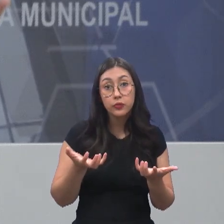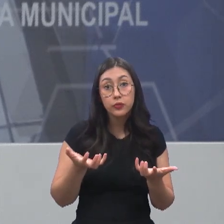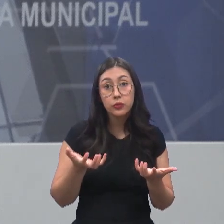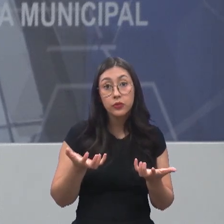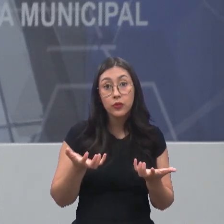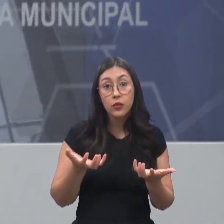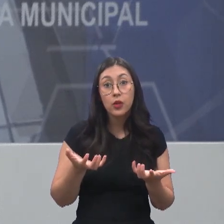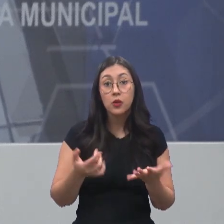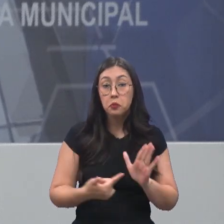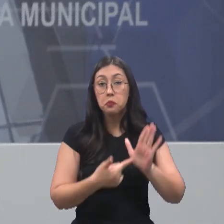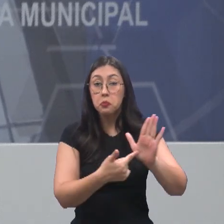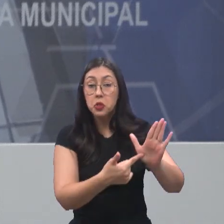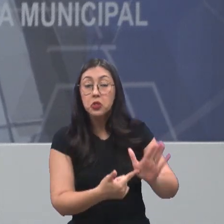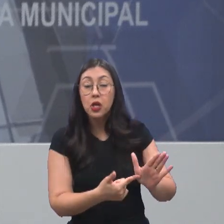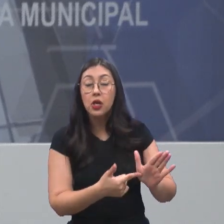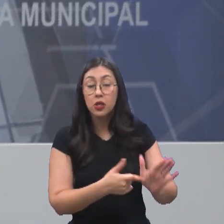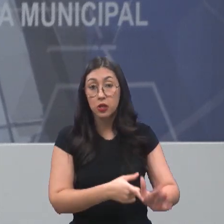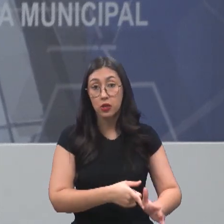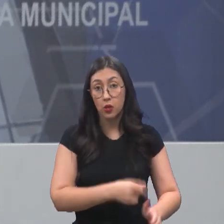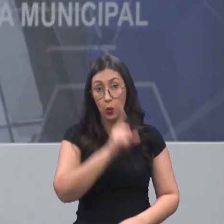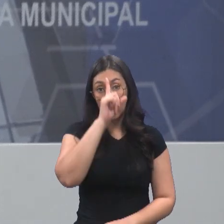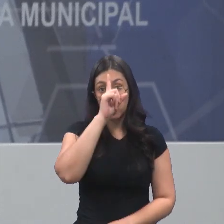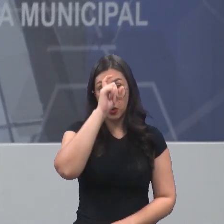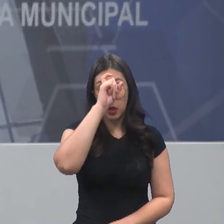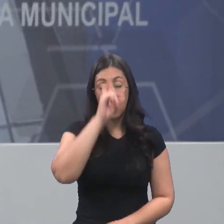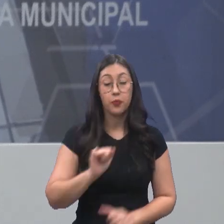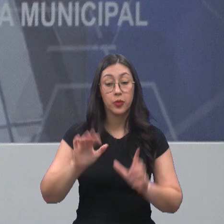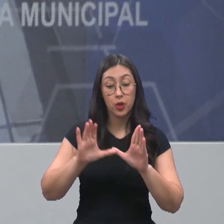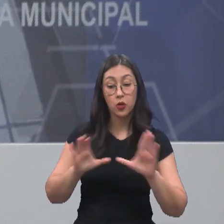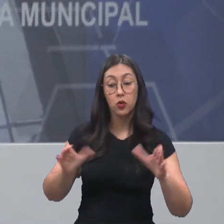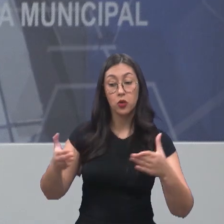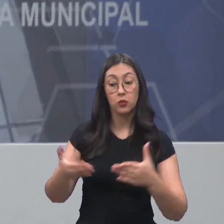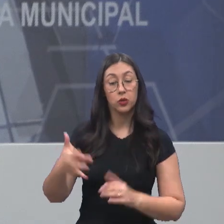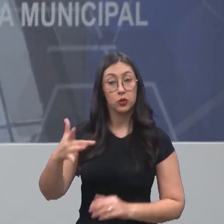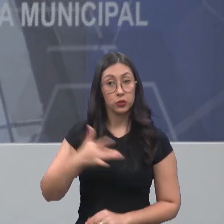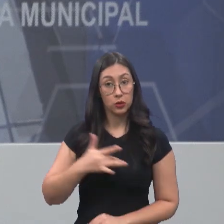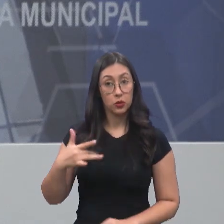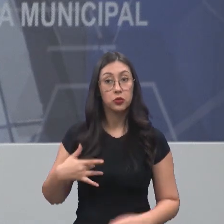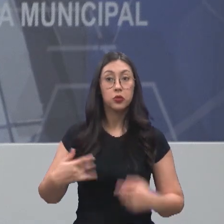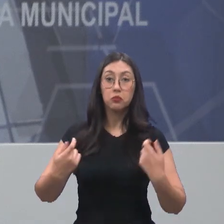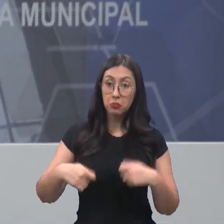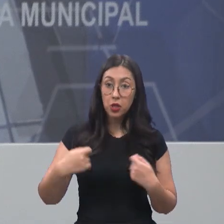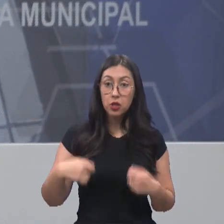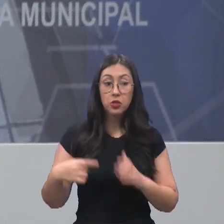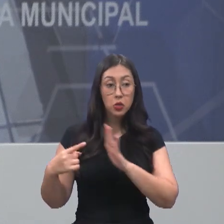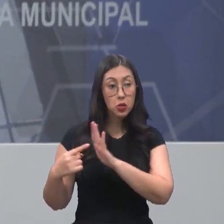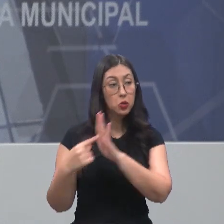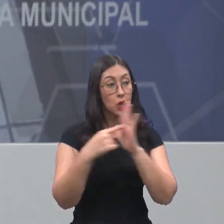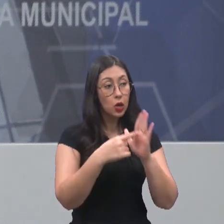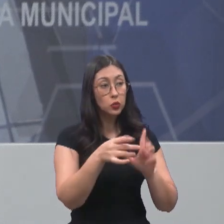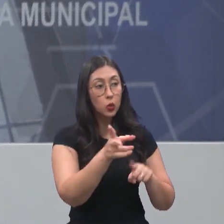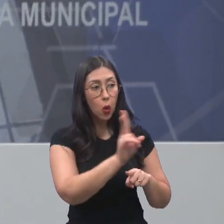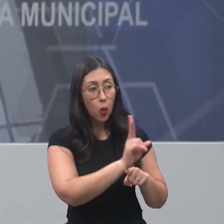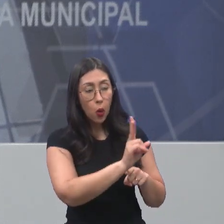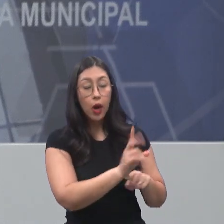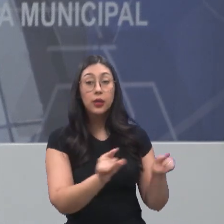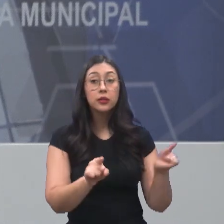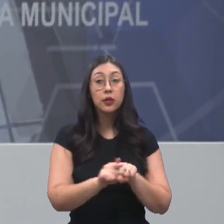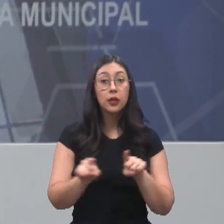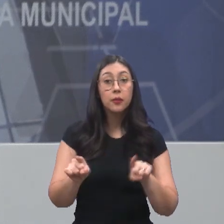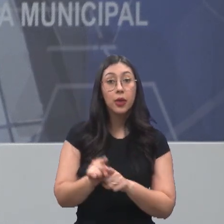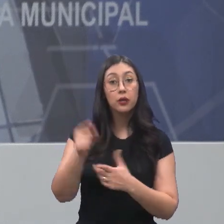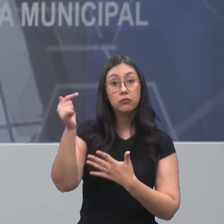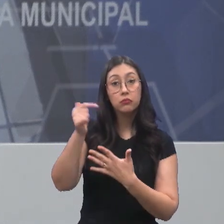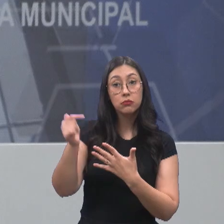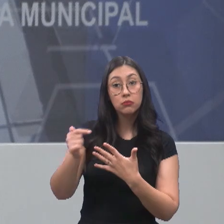da UBS, que a Comissão de Saúde possa averiguar essa denúncia, que é um absurdo, e os outros casos